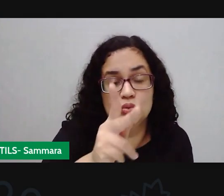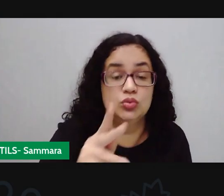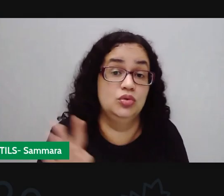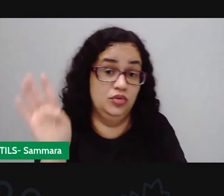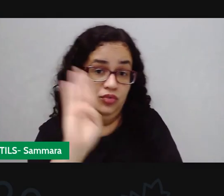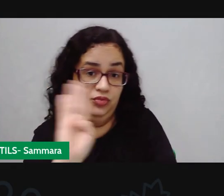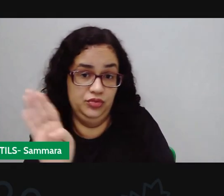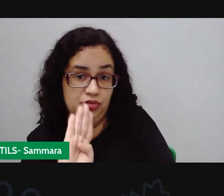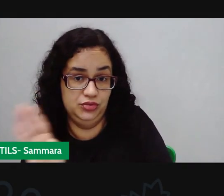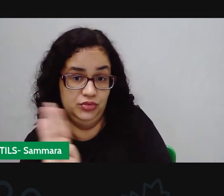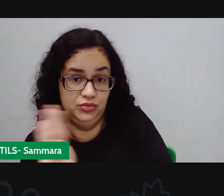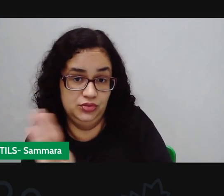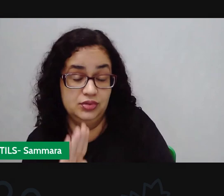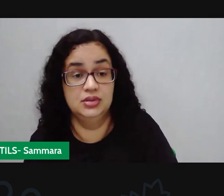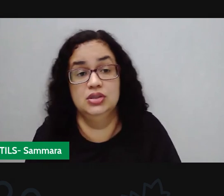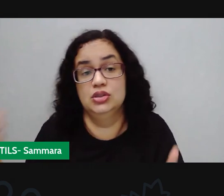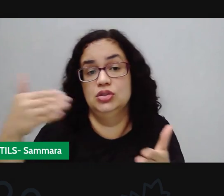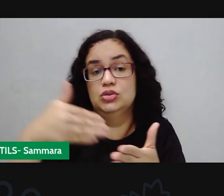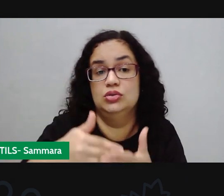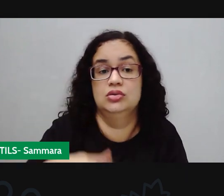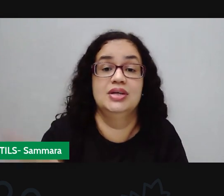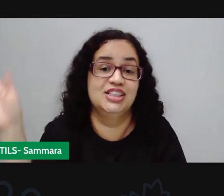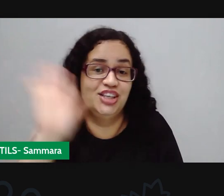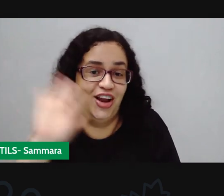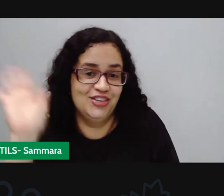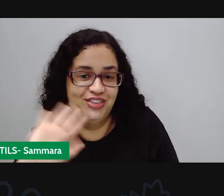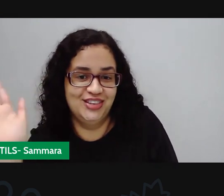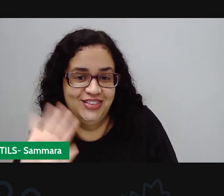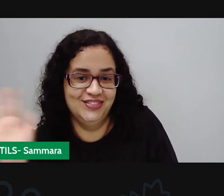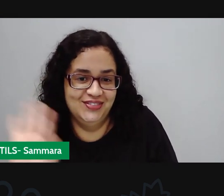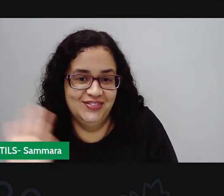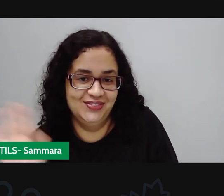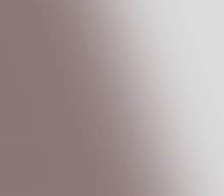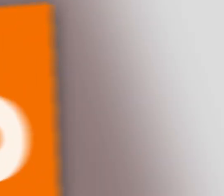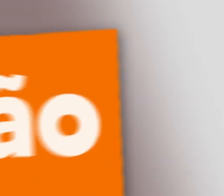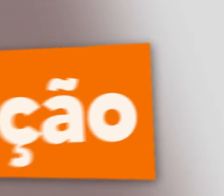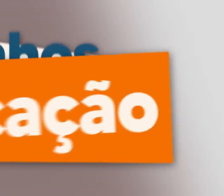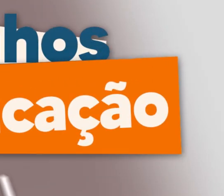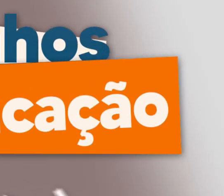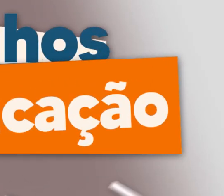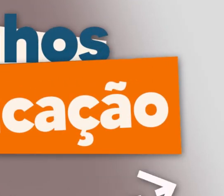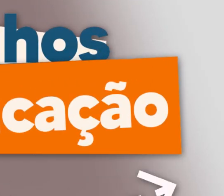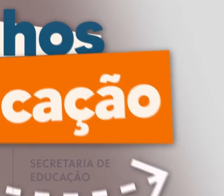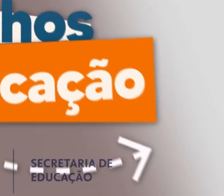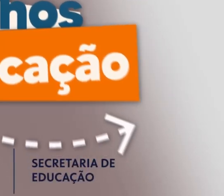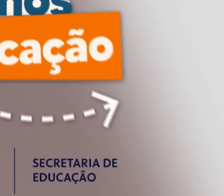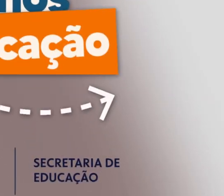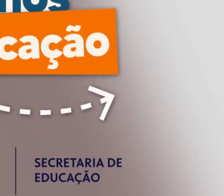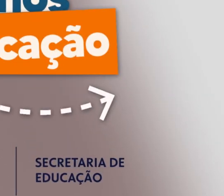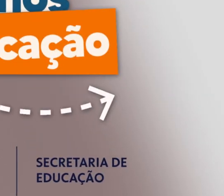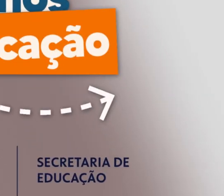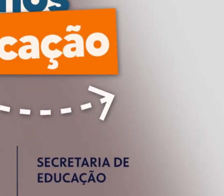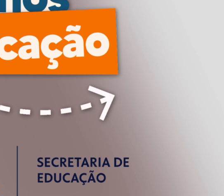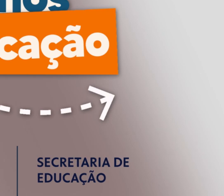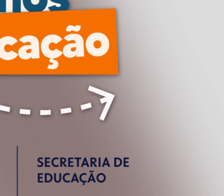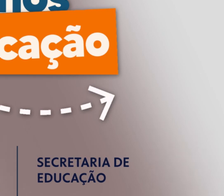videoaula. E a gente se encontra. Tchau, tchau, turma. Tchau, tchau.